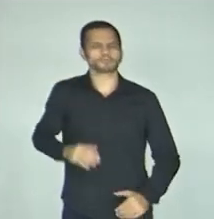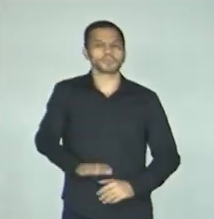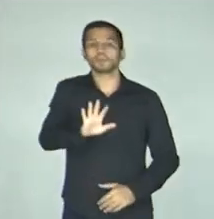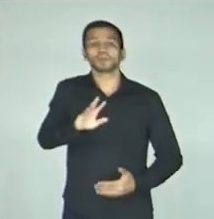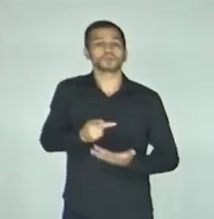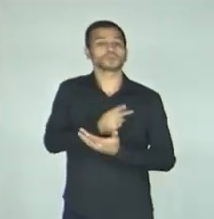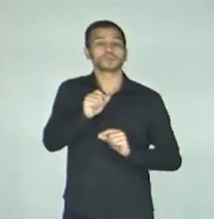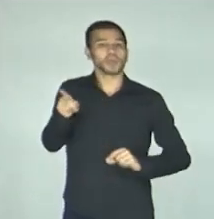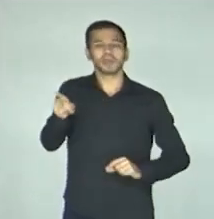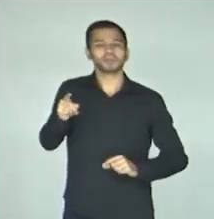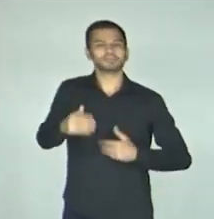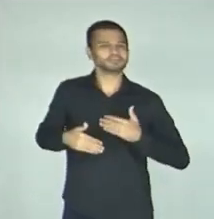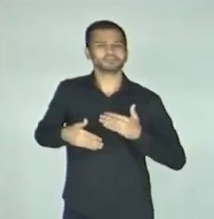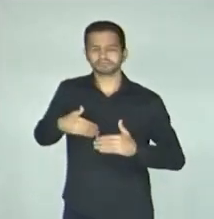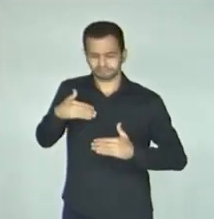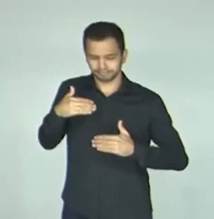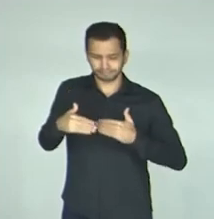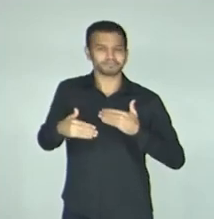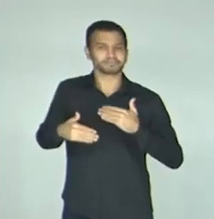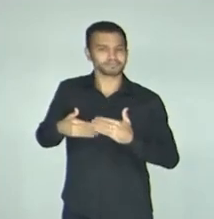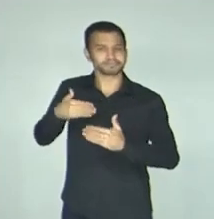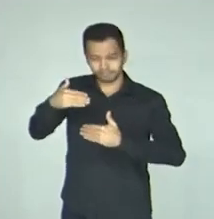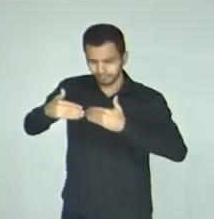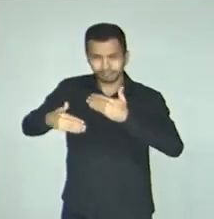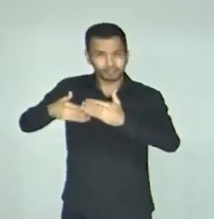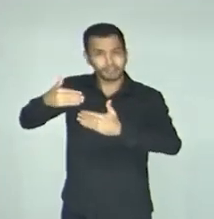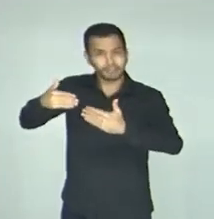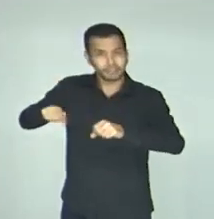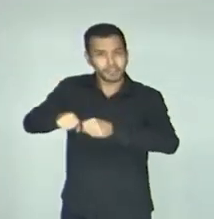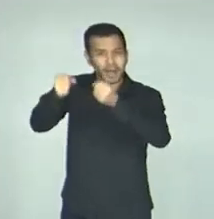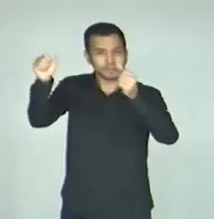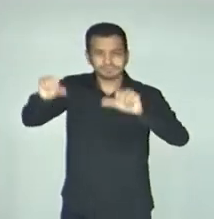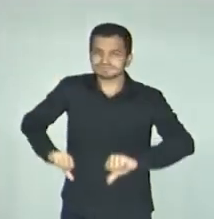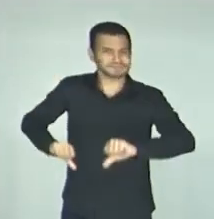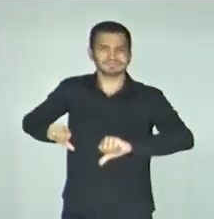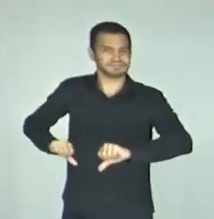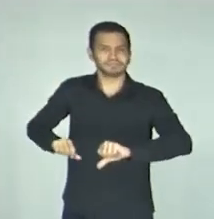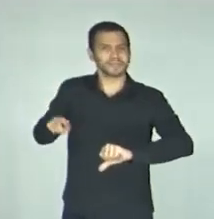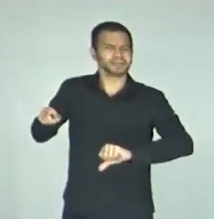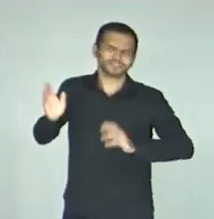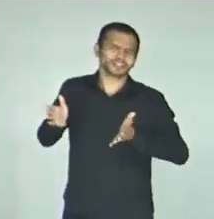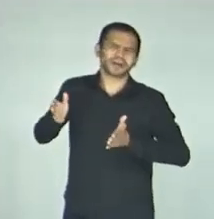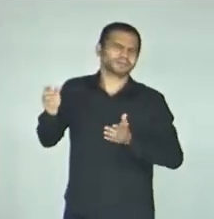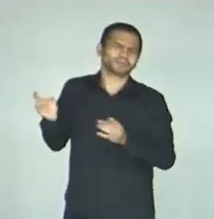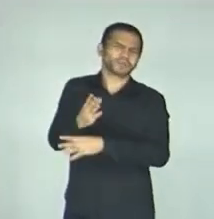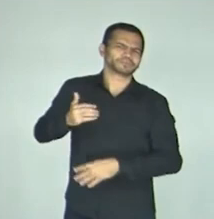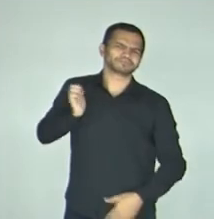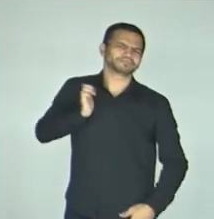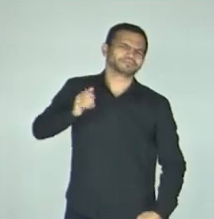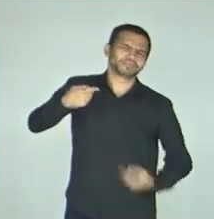é mas foi caminhando em direção a sua tragédia ele já tinha sucesso